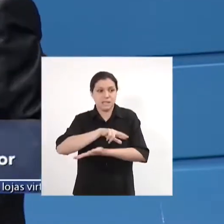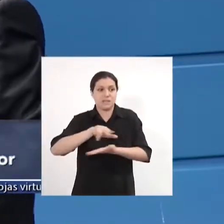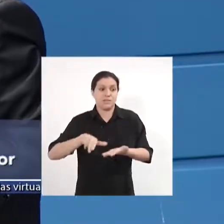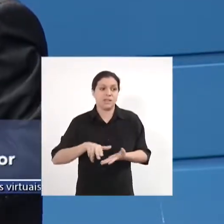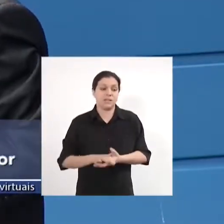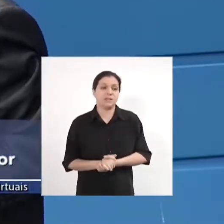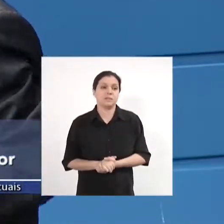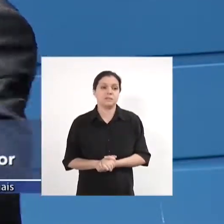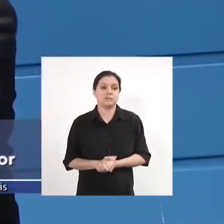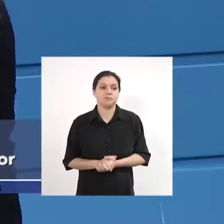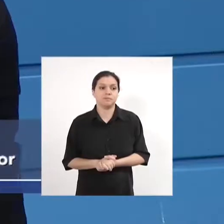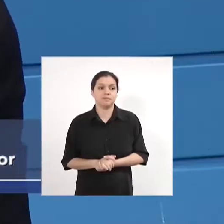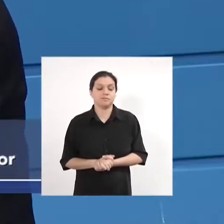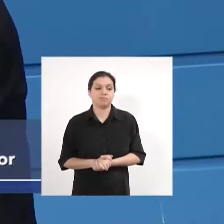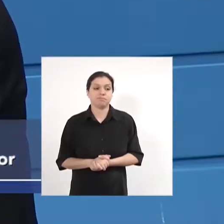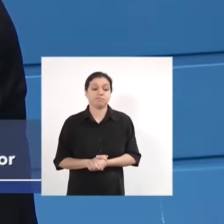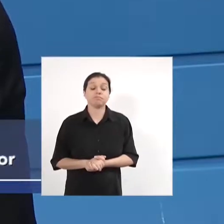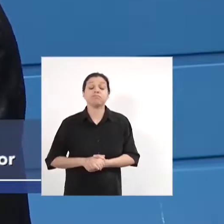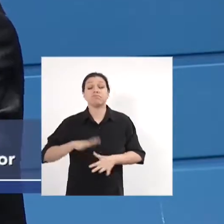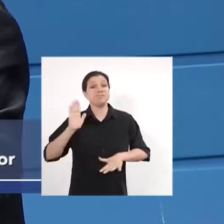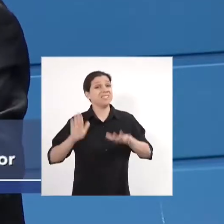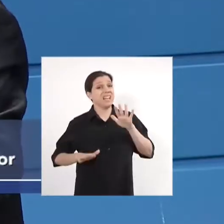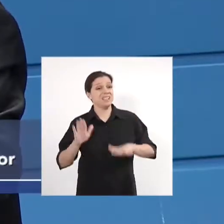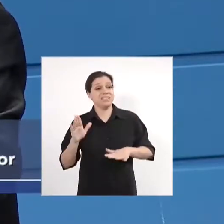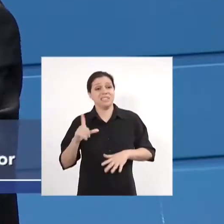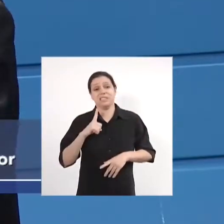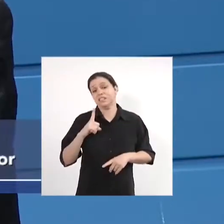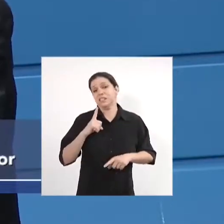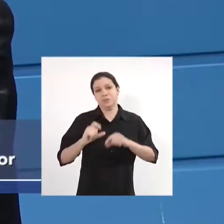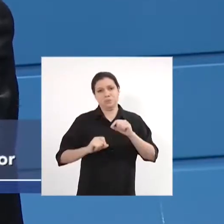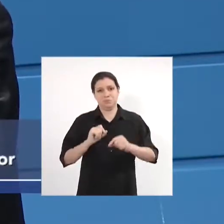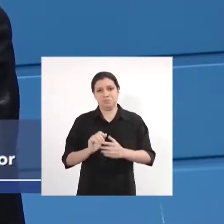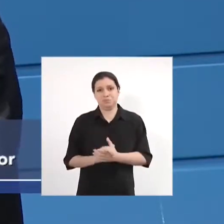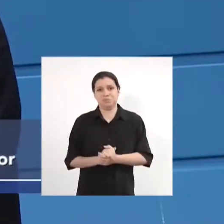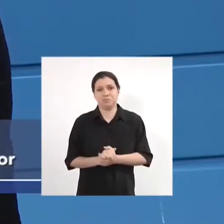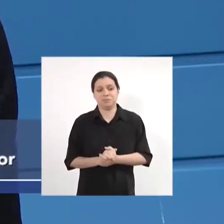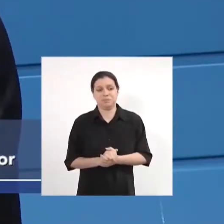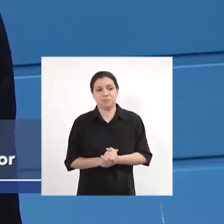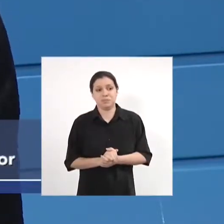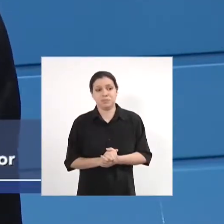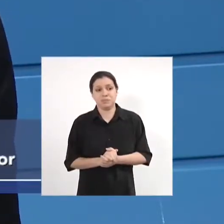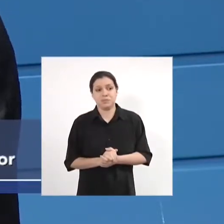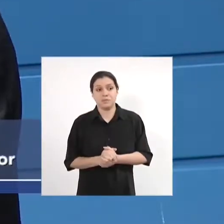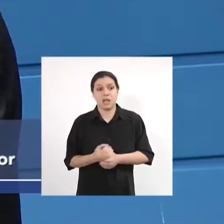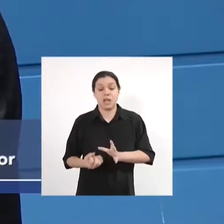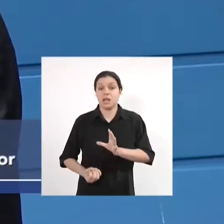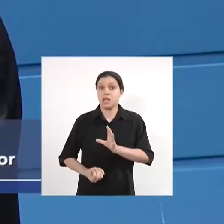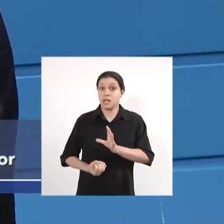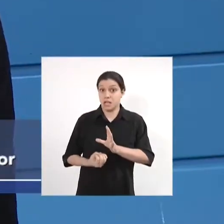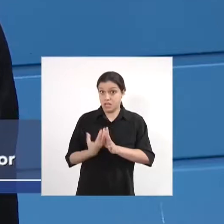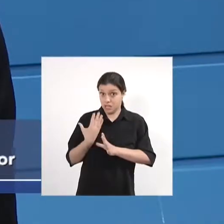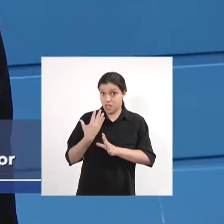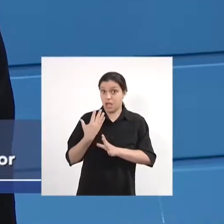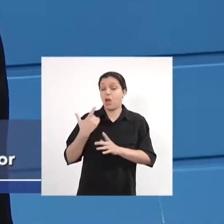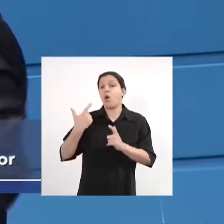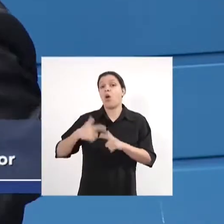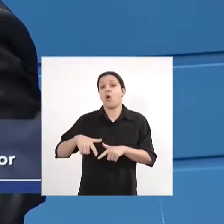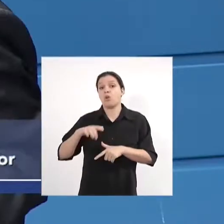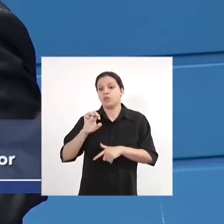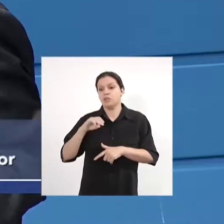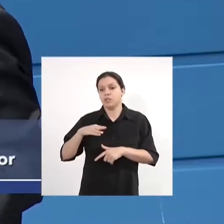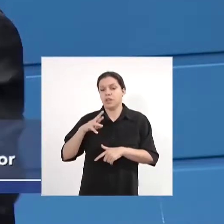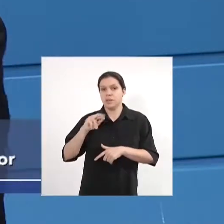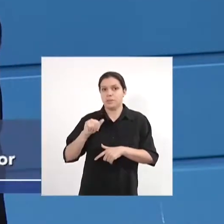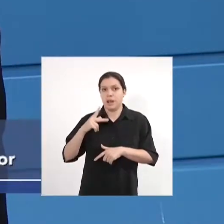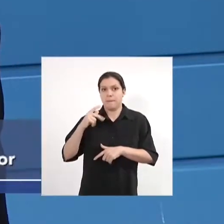está dominando a pesquisa, e muitas vezes tirando. Por quê? Criaram dentro da Embrapa um